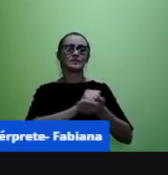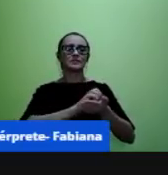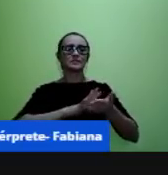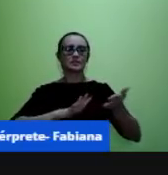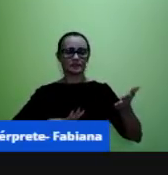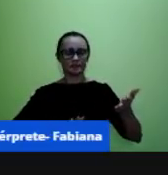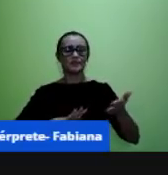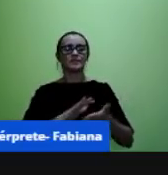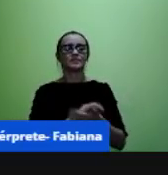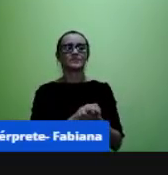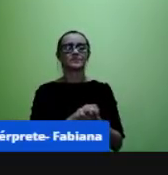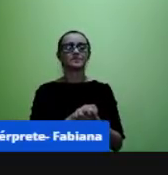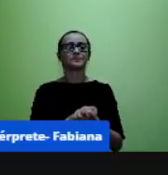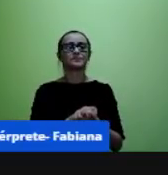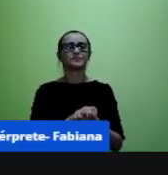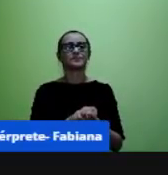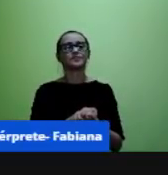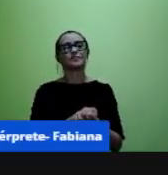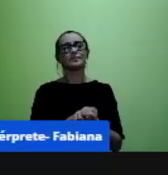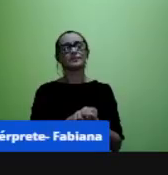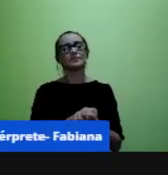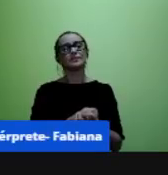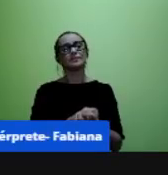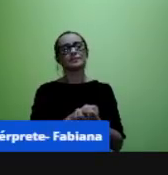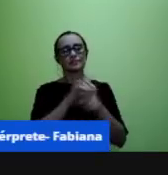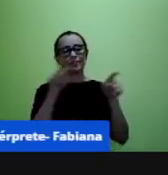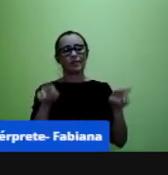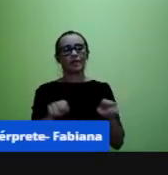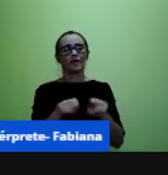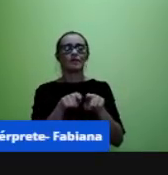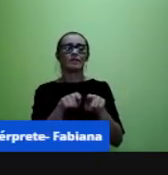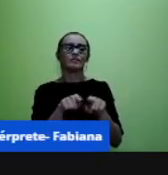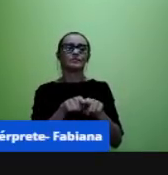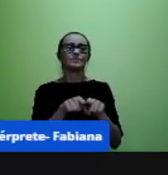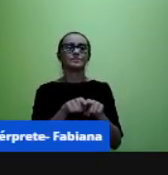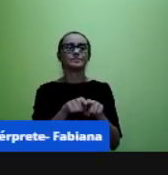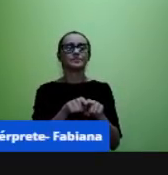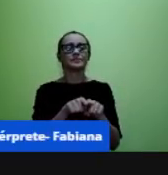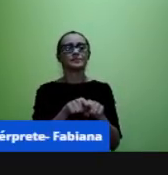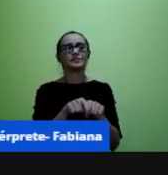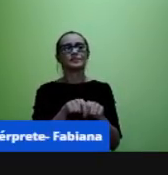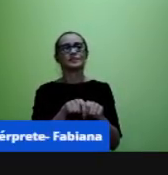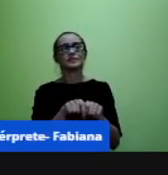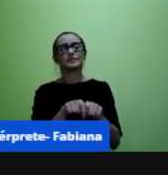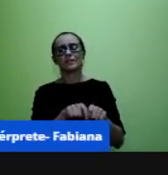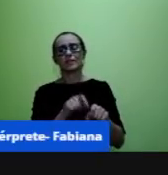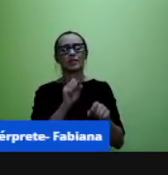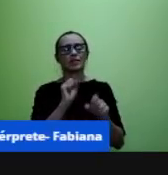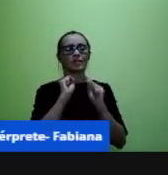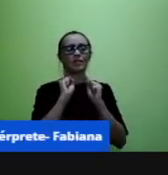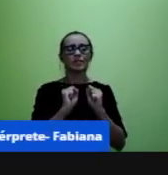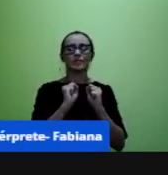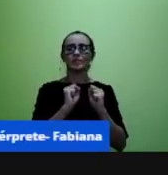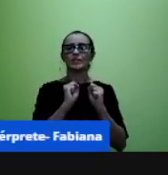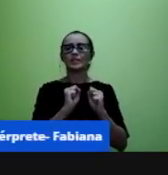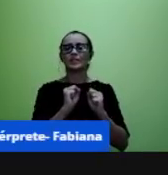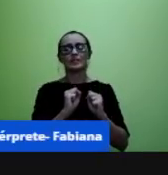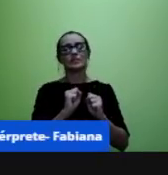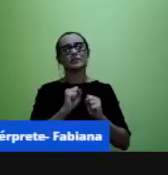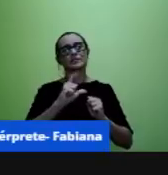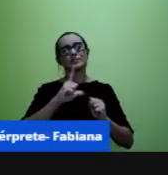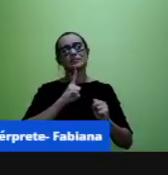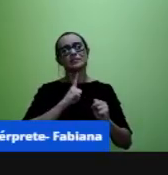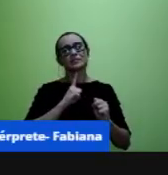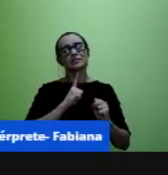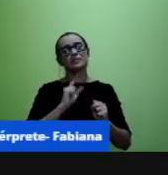tá? Essas atividades também, elas têm que ser ressignificadas, né? Ou seja, tanto